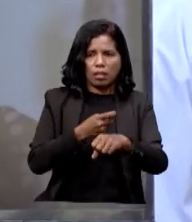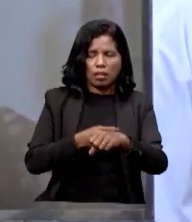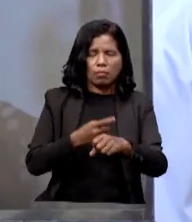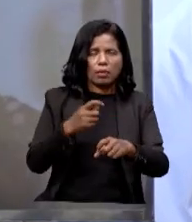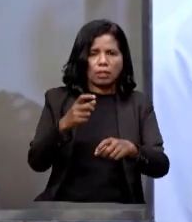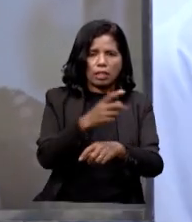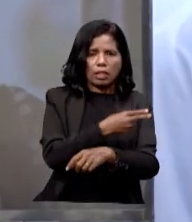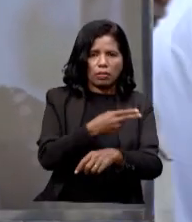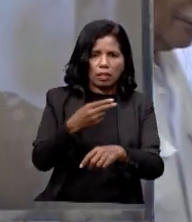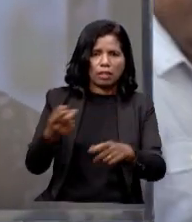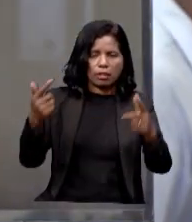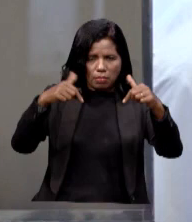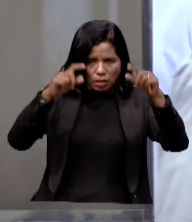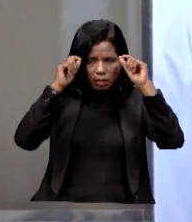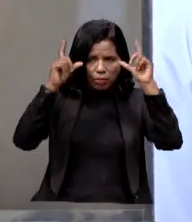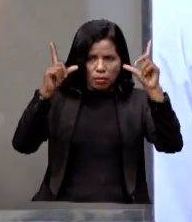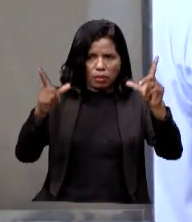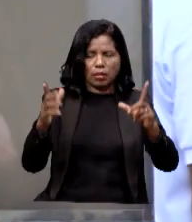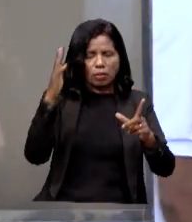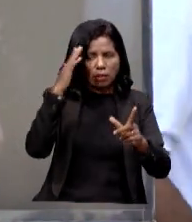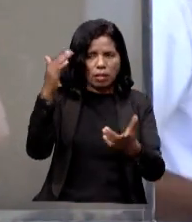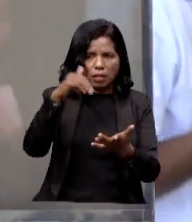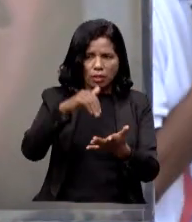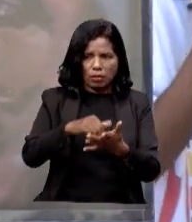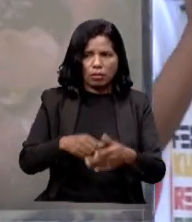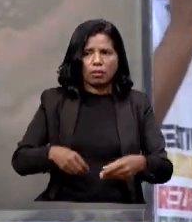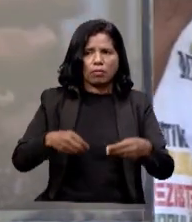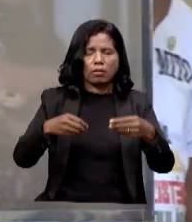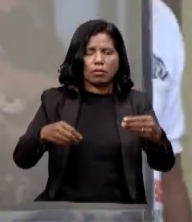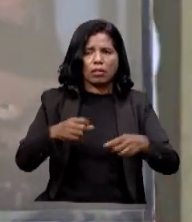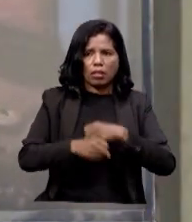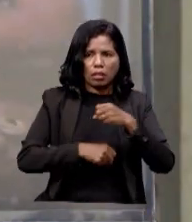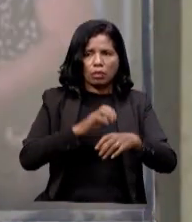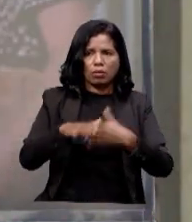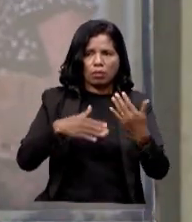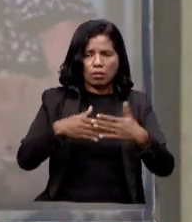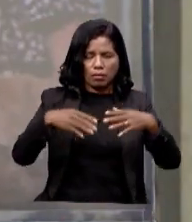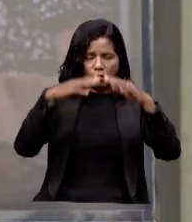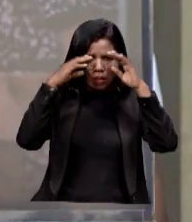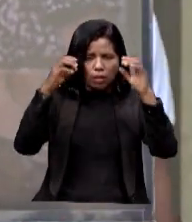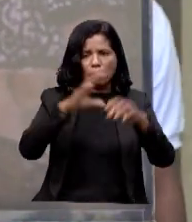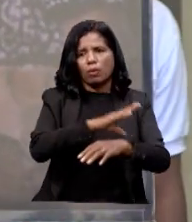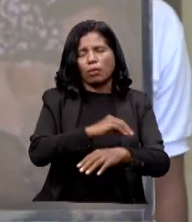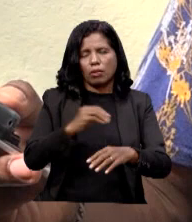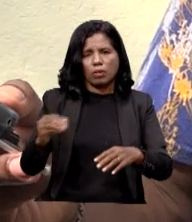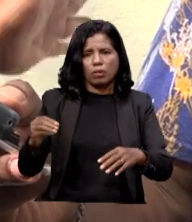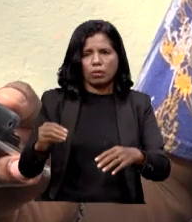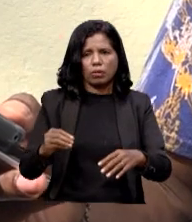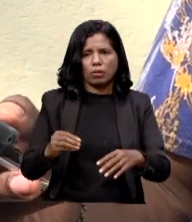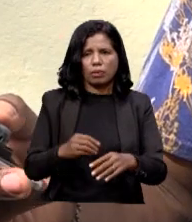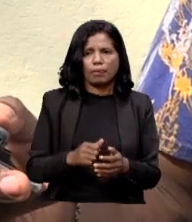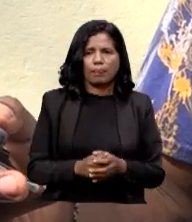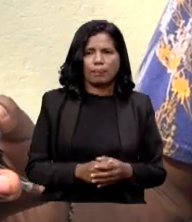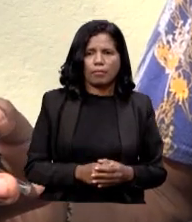invade Timor-Leste, atuando em Ricas, no valoriza sacrifício Tomak, os ex-prisioneiros Shira. Dia 7 de dezembro, né? Timor-Leste